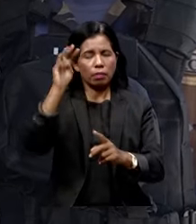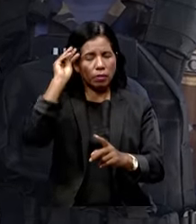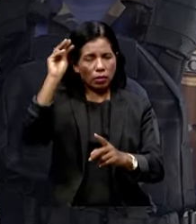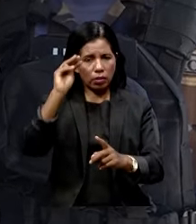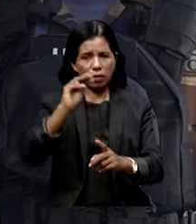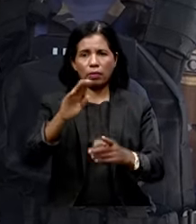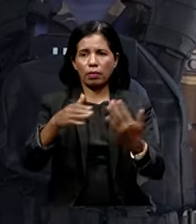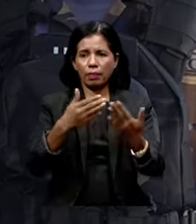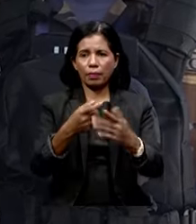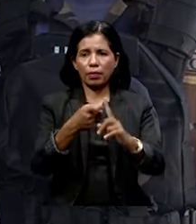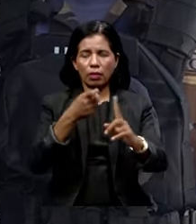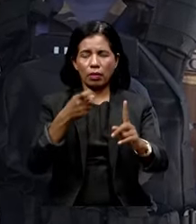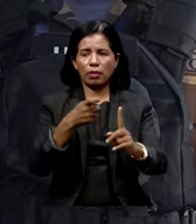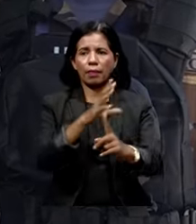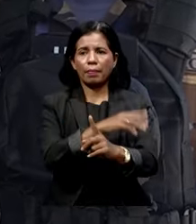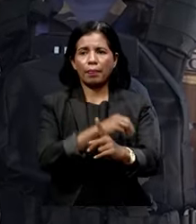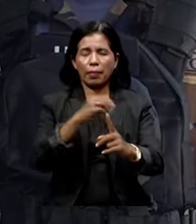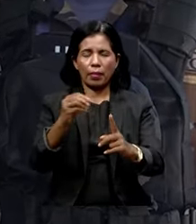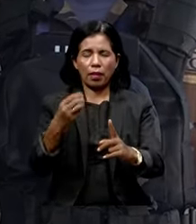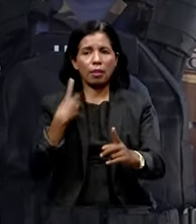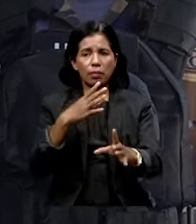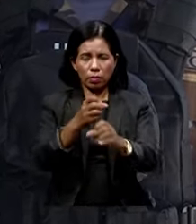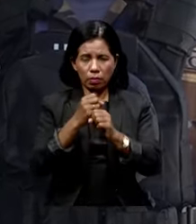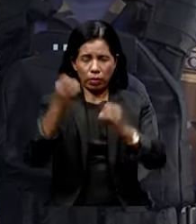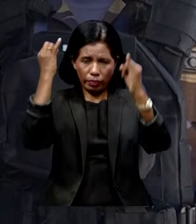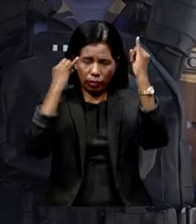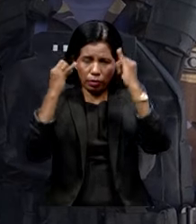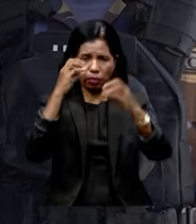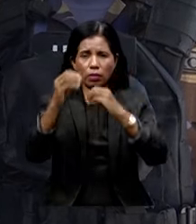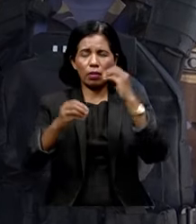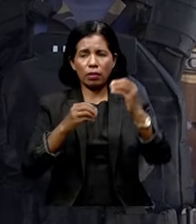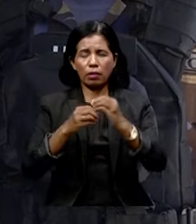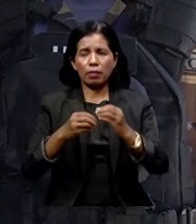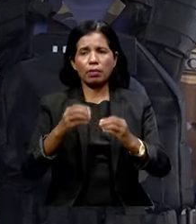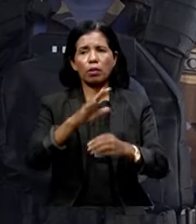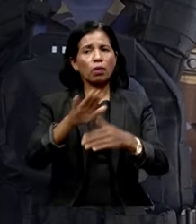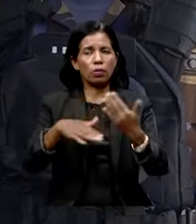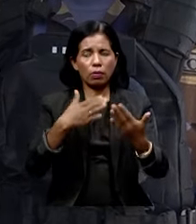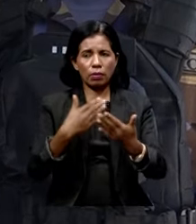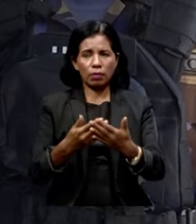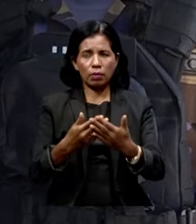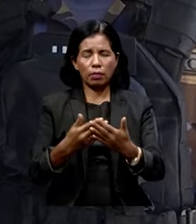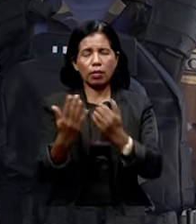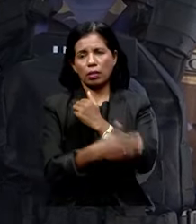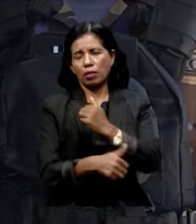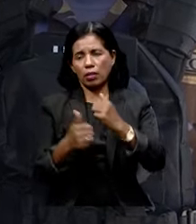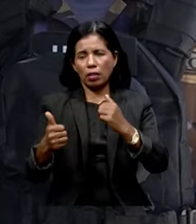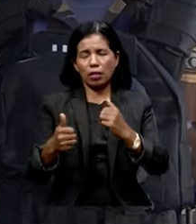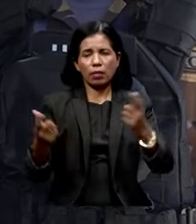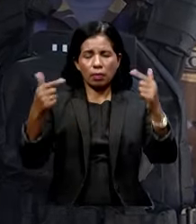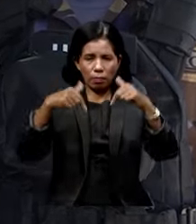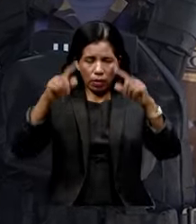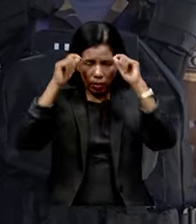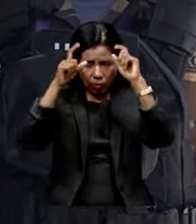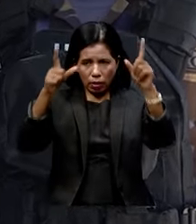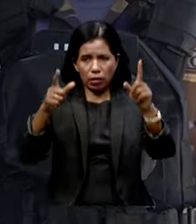interior mai si resolução governania nebe mi simona kata bas sidadang oto tu estrangeiro nebe makatu tama i Timor